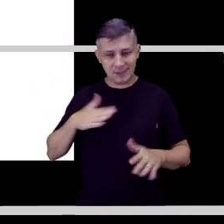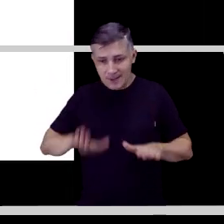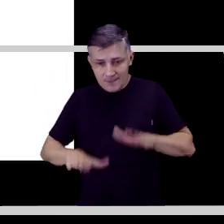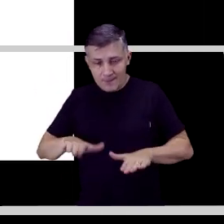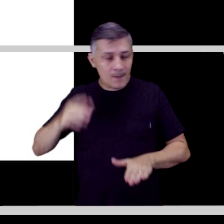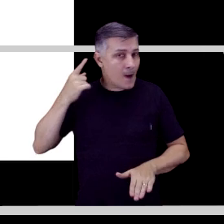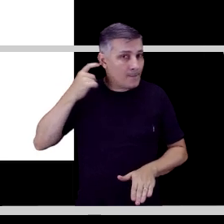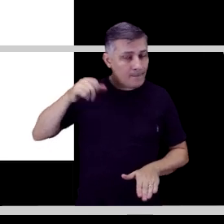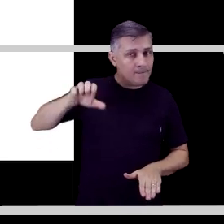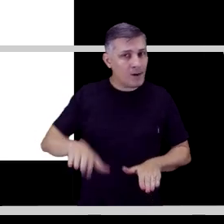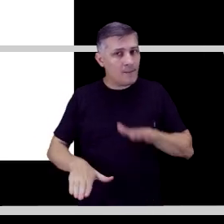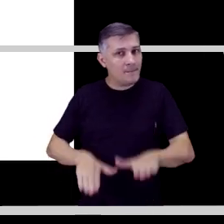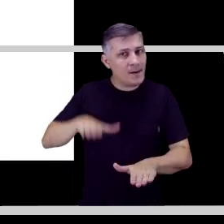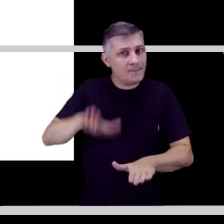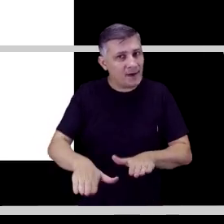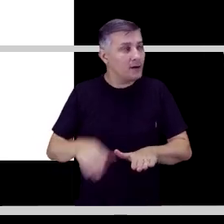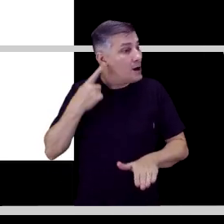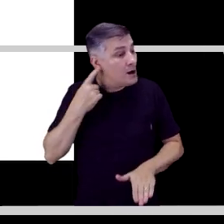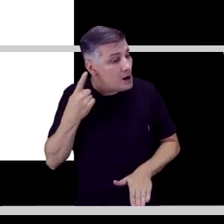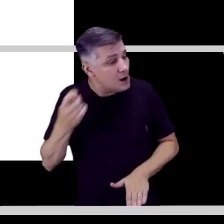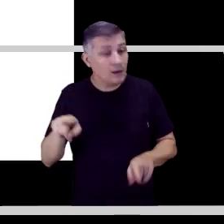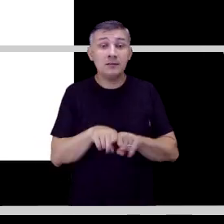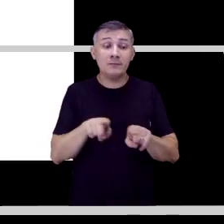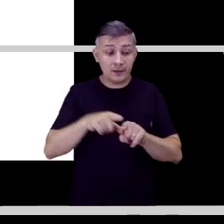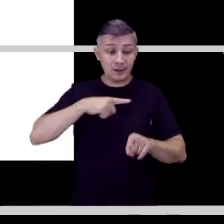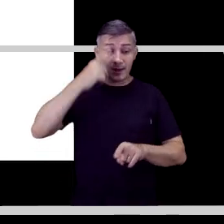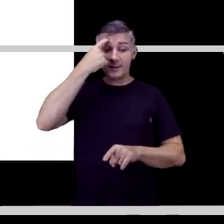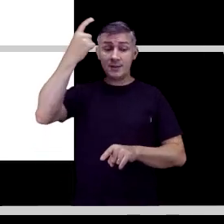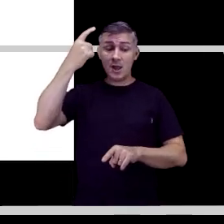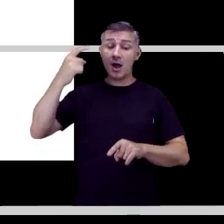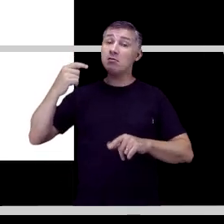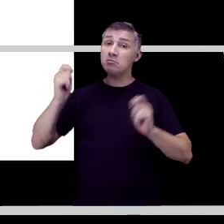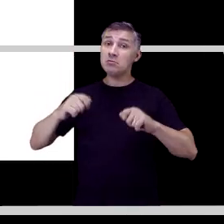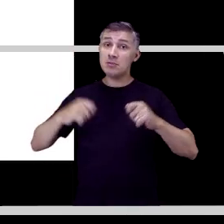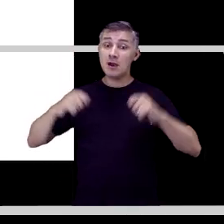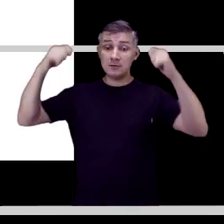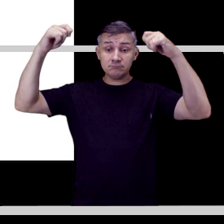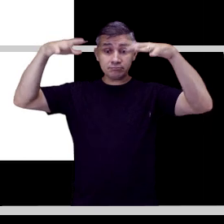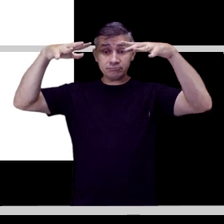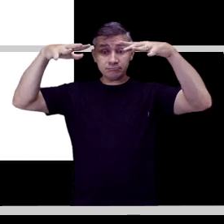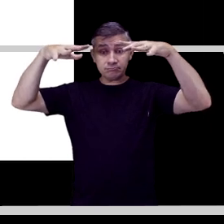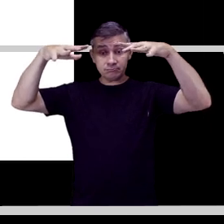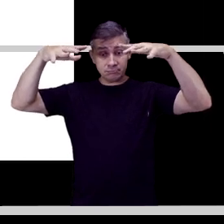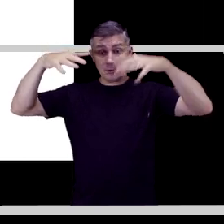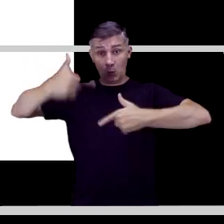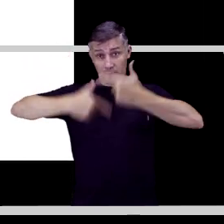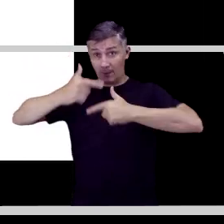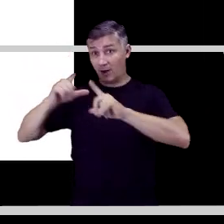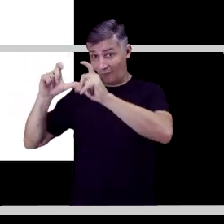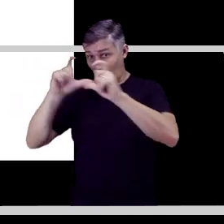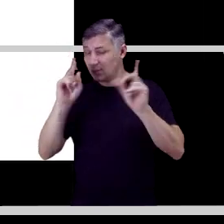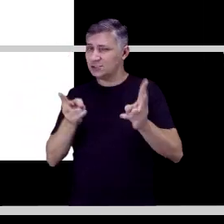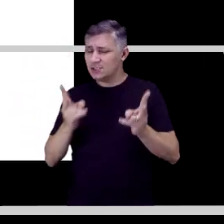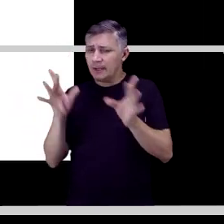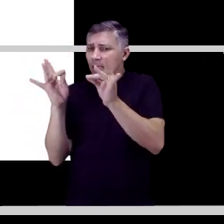diferente, né, não só em termos visuais, mas em termos de calor, de sensação, né, o toque, né, o barulho que ela faz ao pisar. E